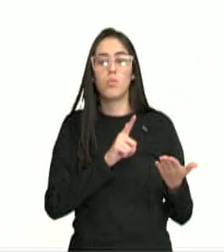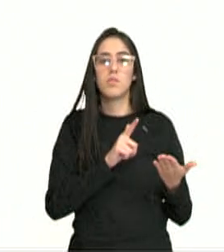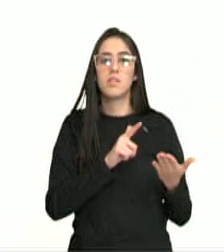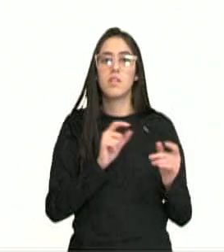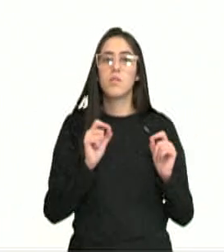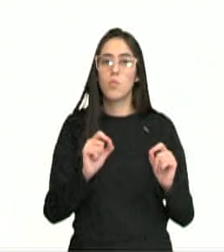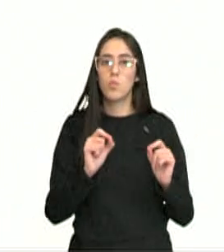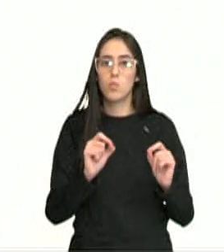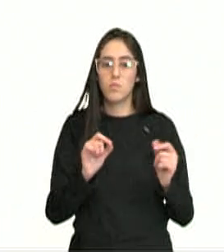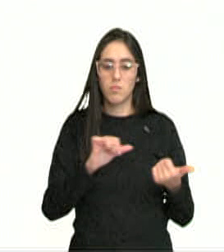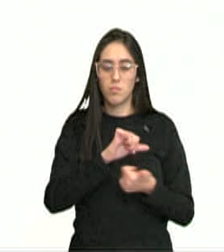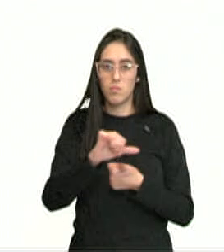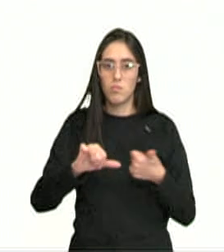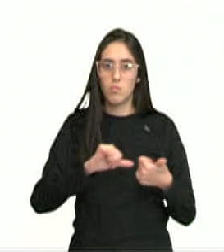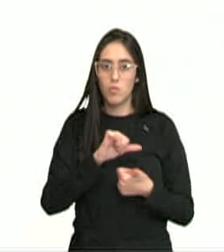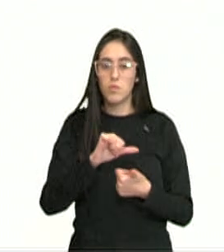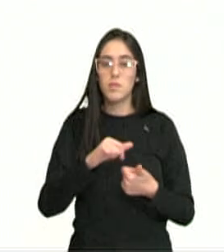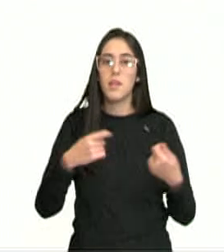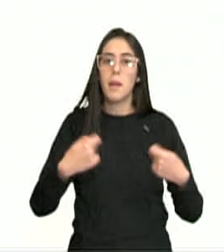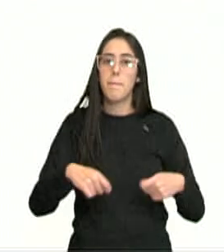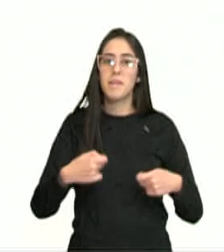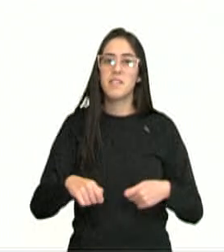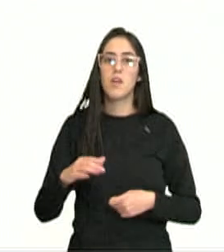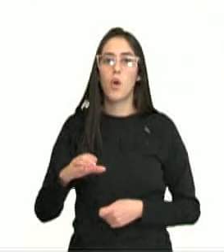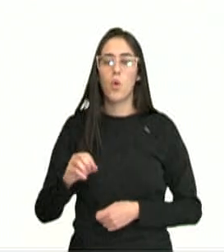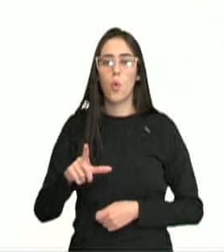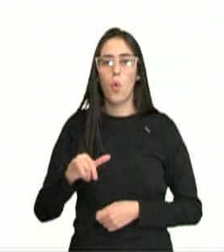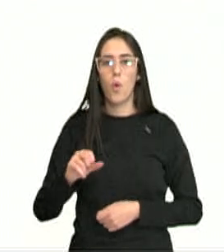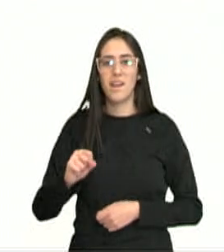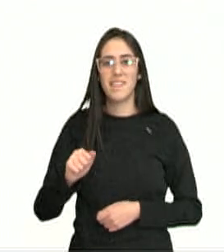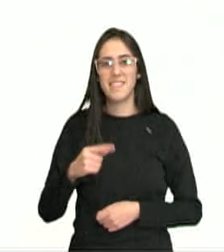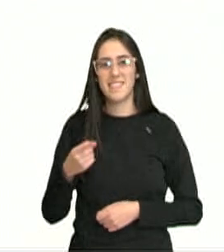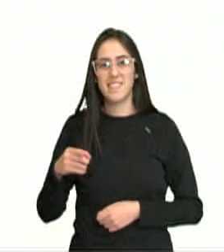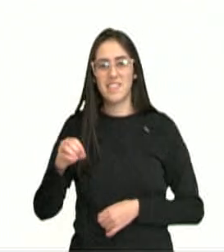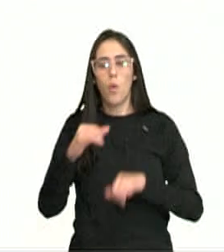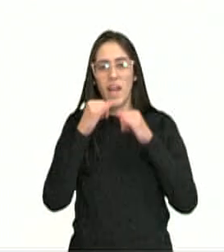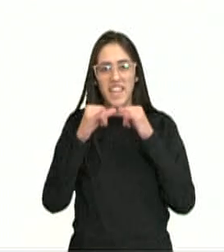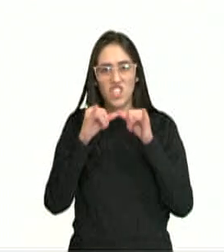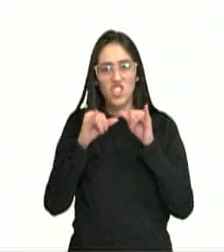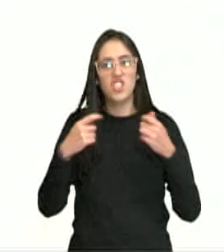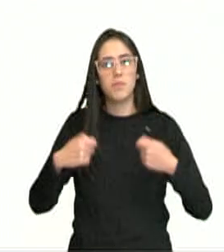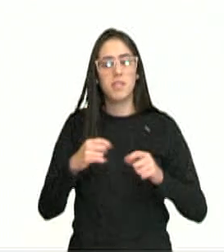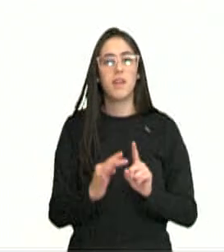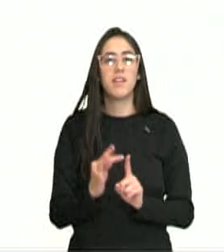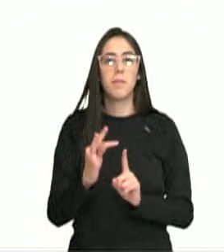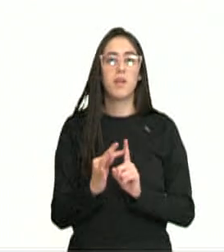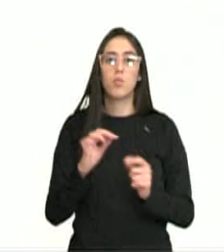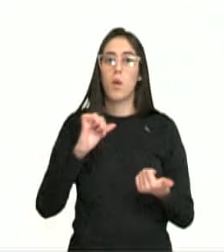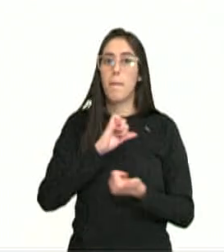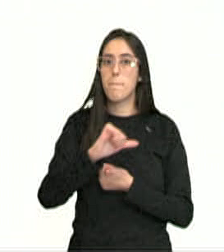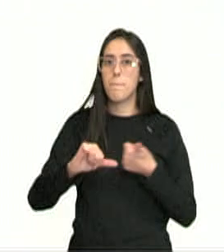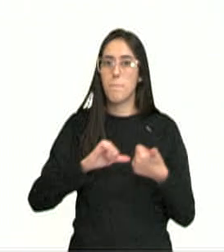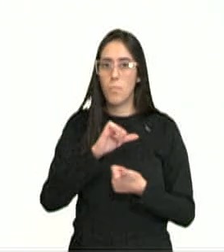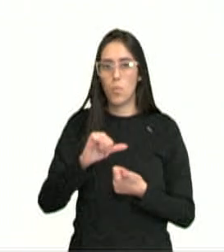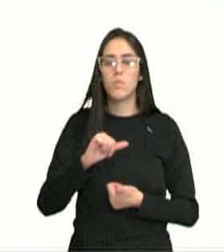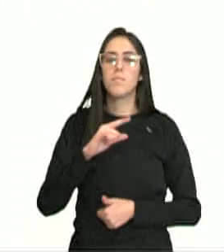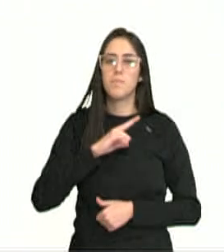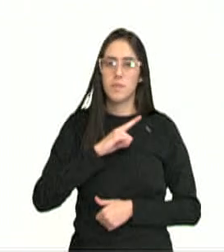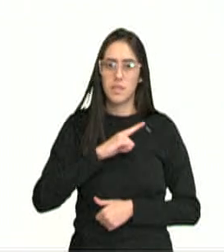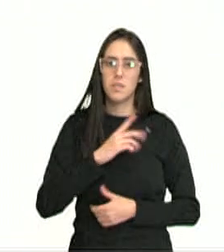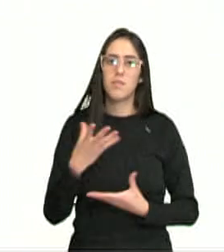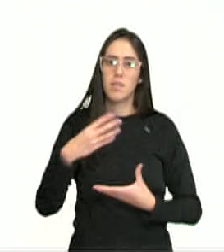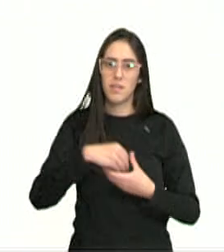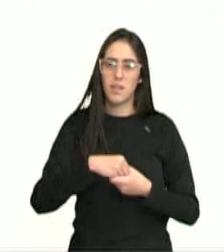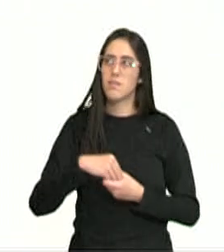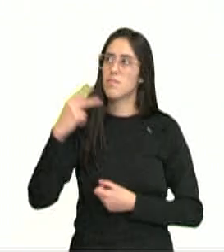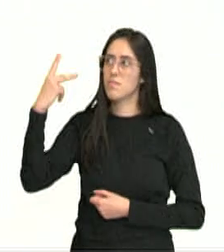essas ligações dos reagentes, precisamos de colisões com energia favorável, a temperatura modifica esse processo e tudo isso está dentro da